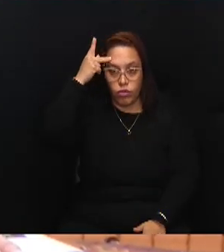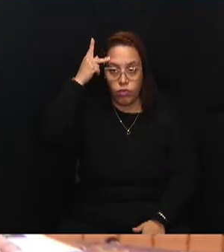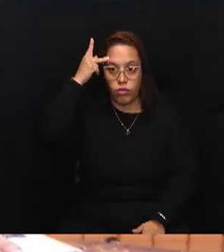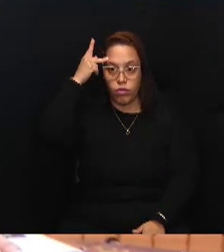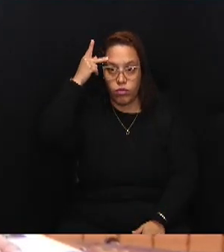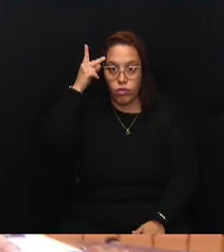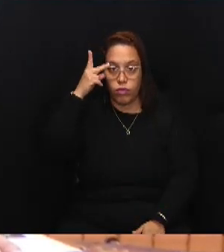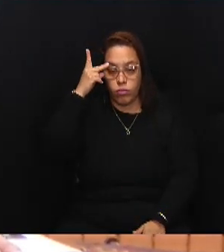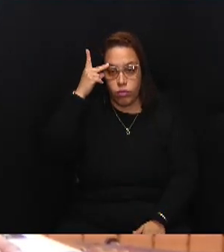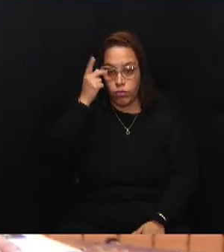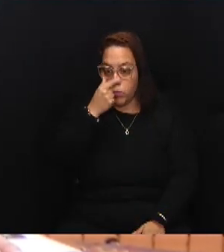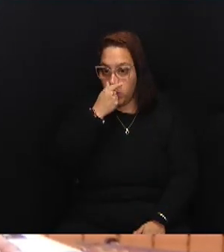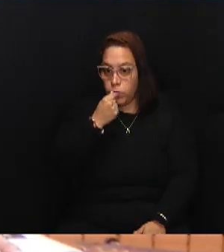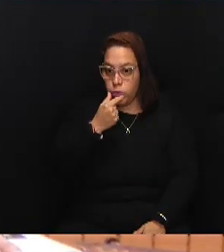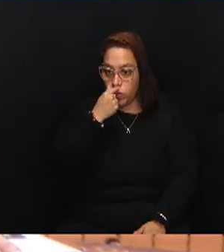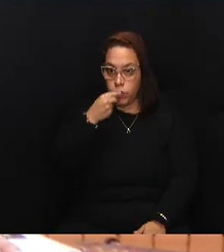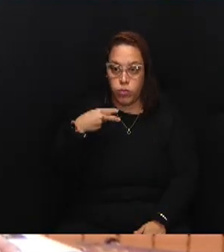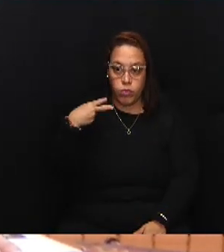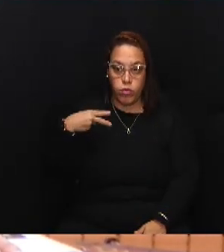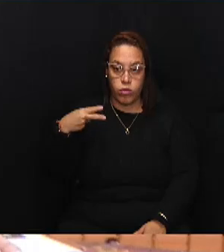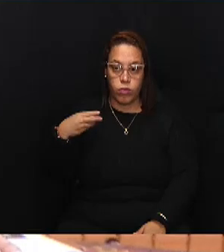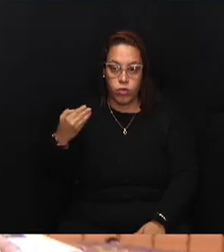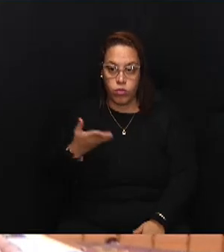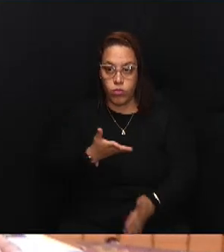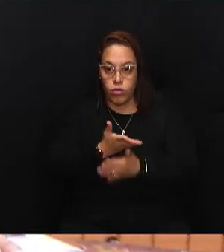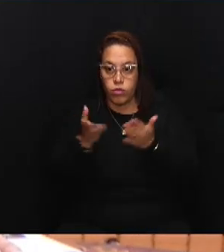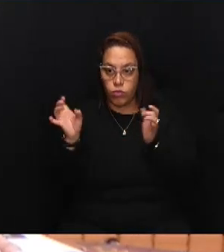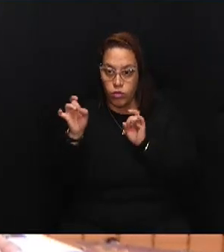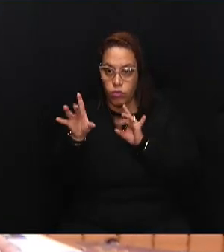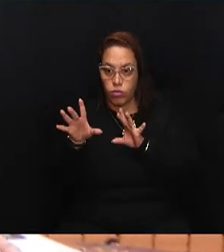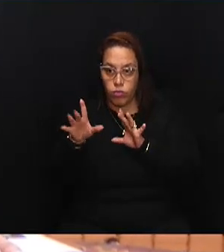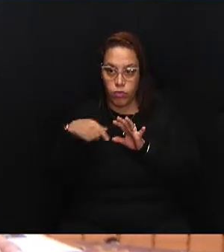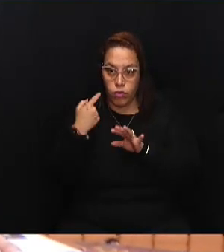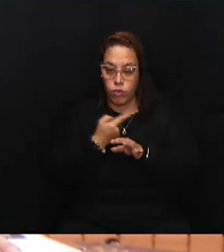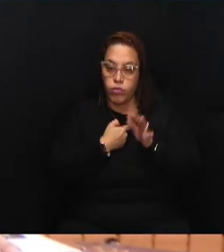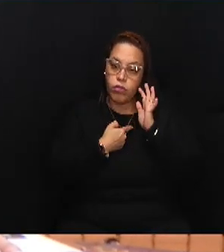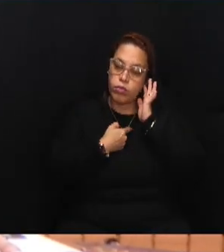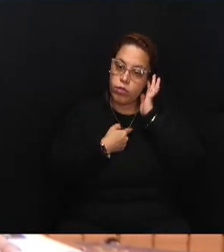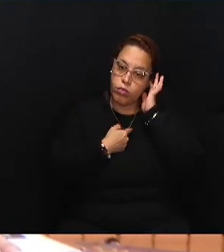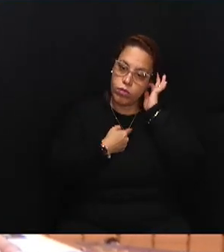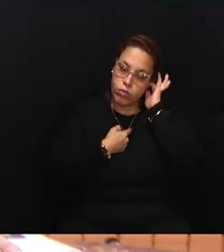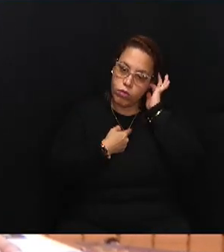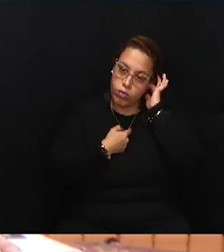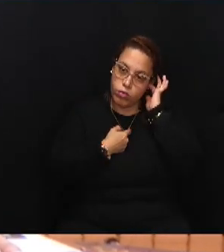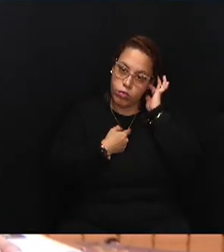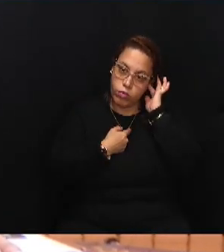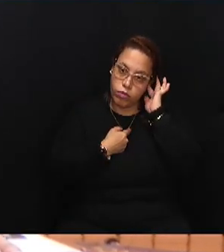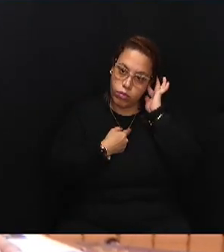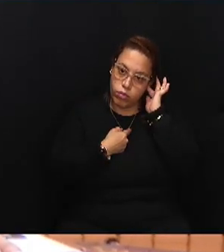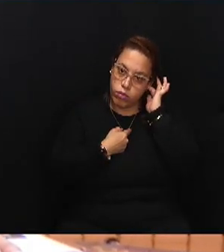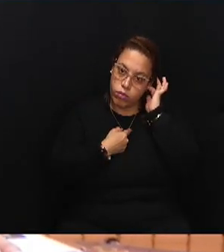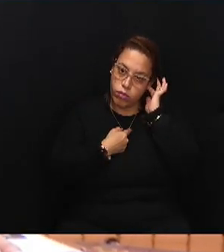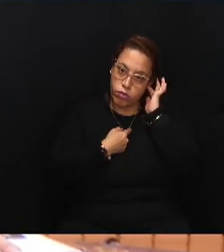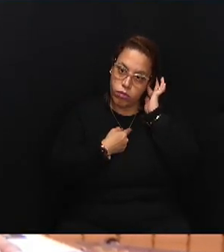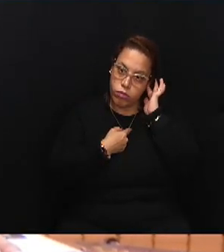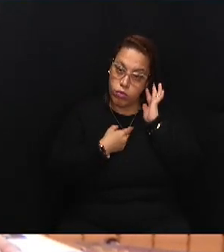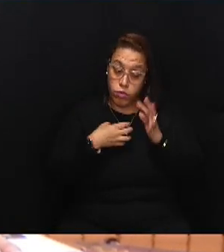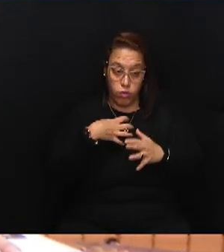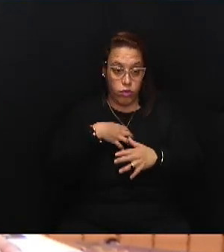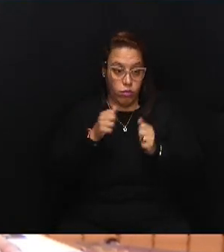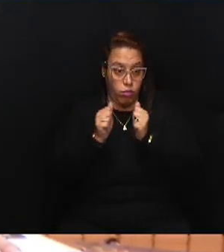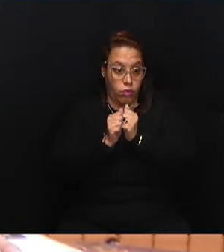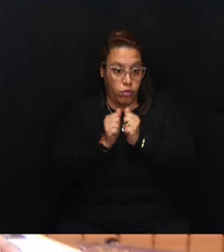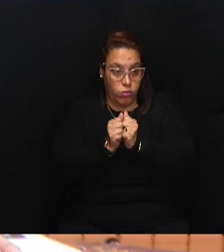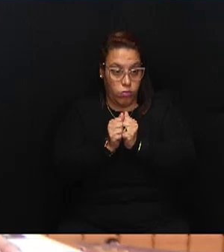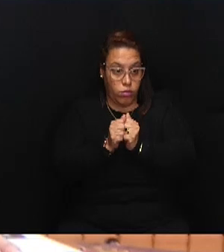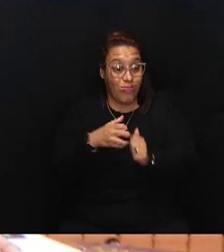que o Roberto Alves falou, que transmita para eles, não só a gente aqui, que tem esse calor humano junto aqui com eles,